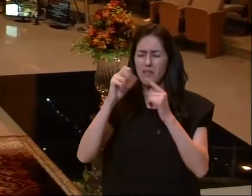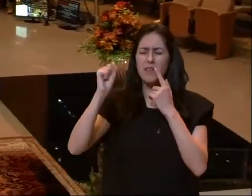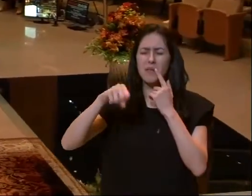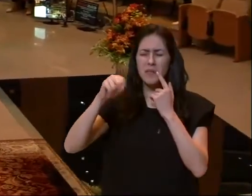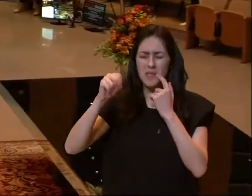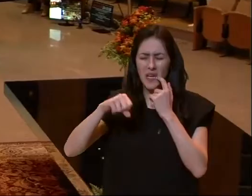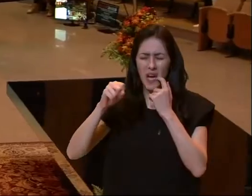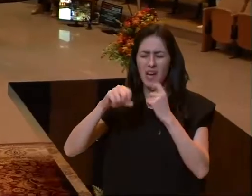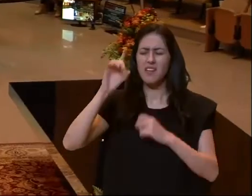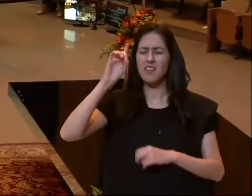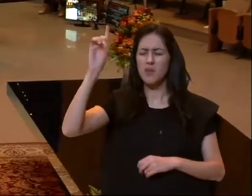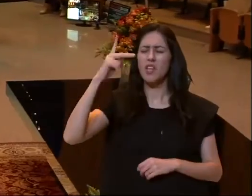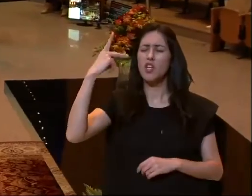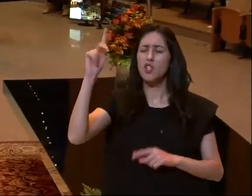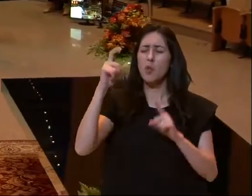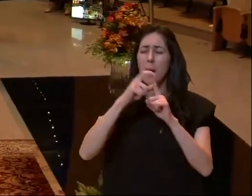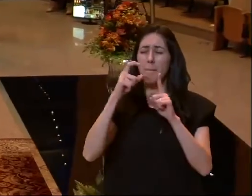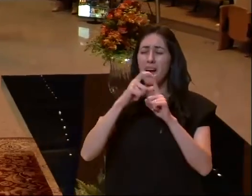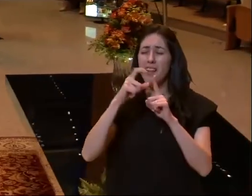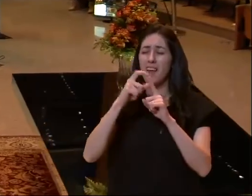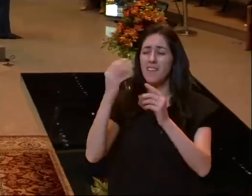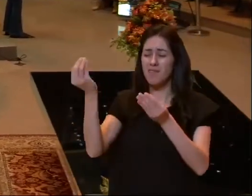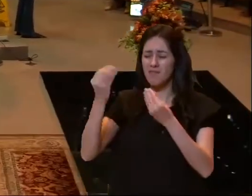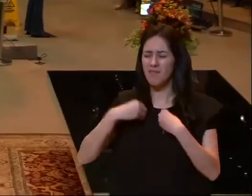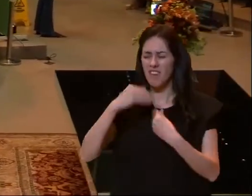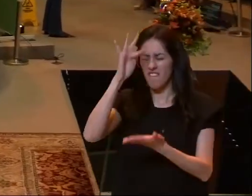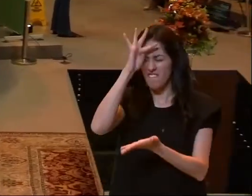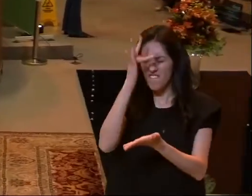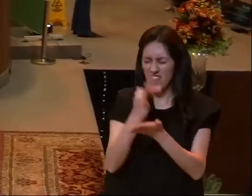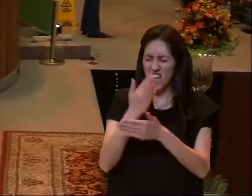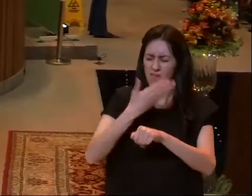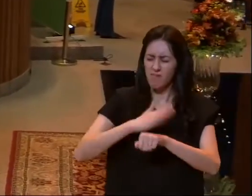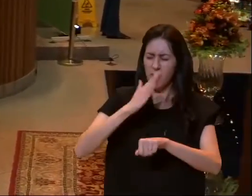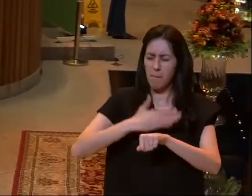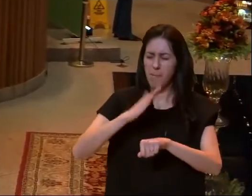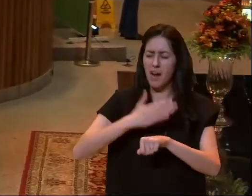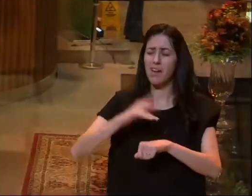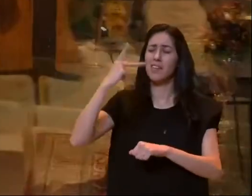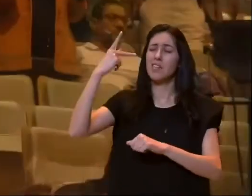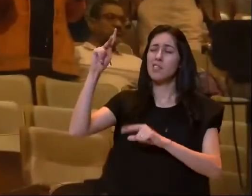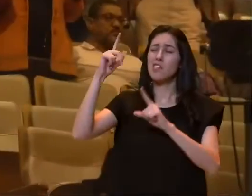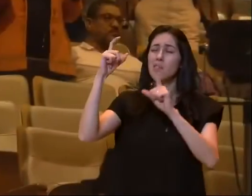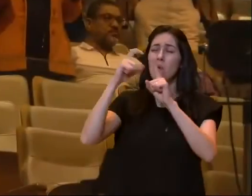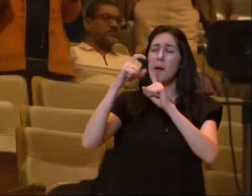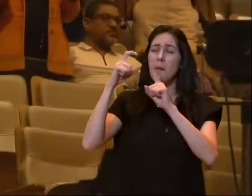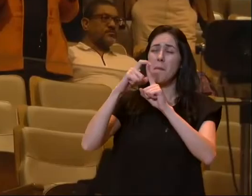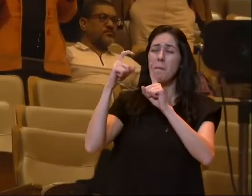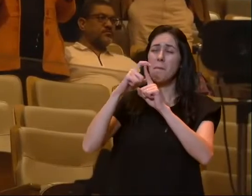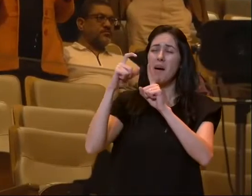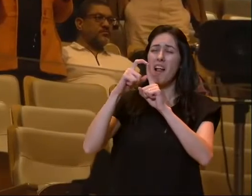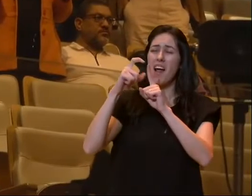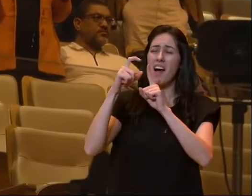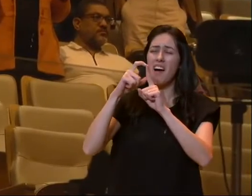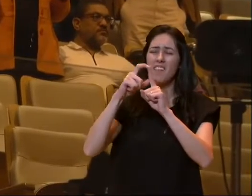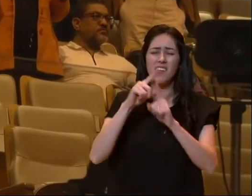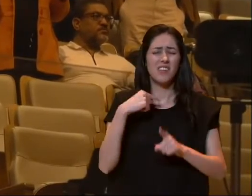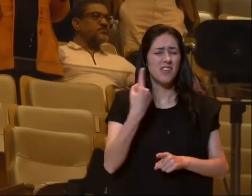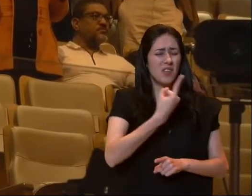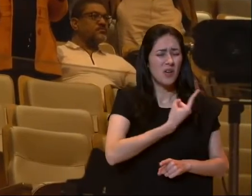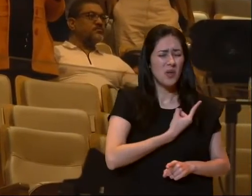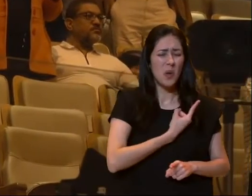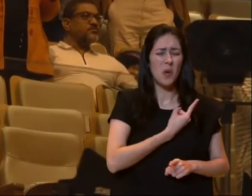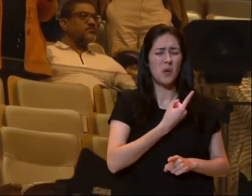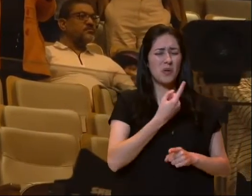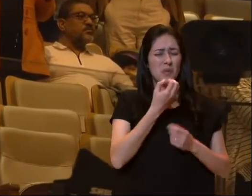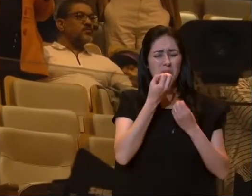o nosso fundamento de fé e prática. A tua palavra, sobre ela lançamos as redes, sobre